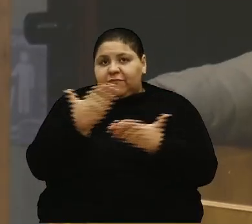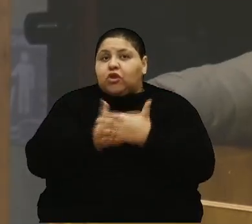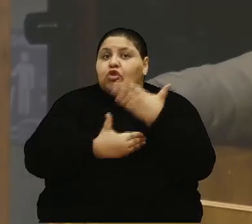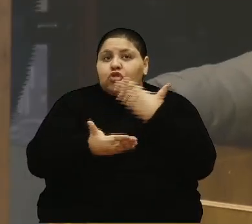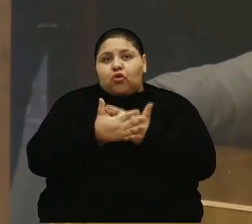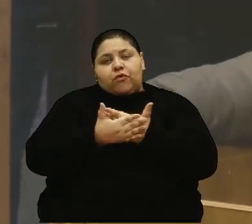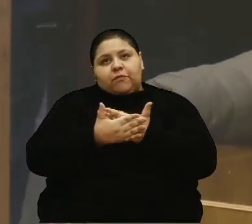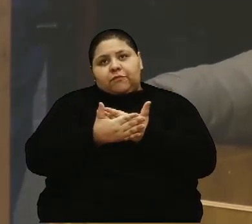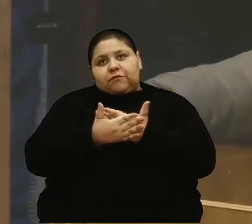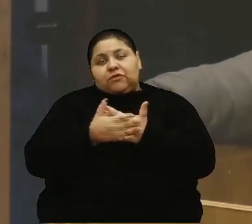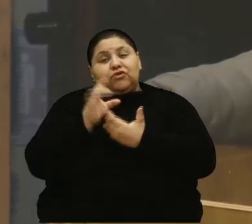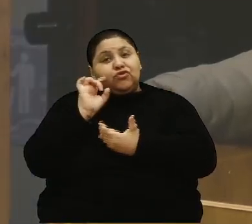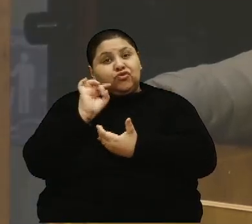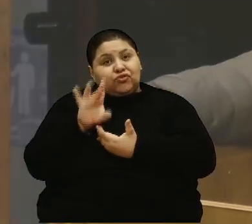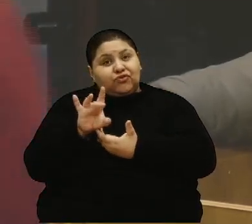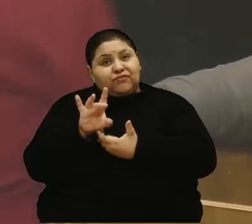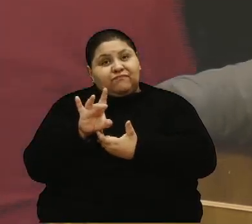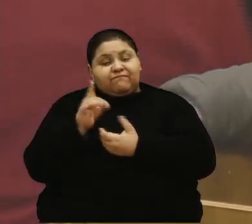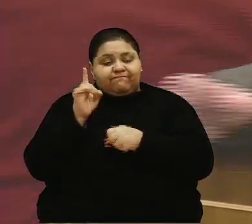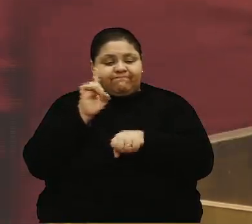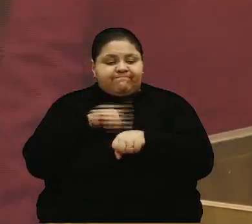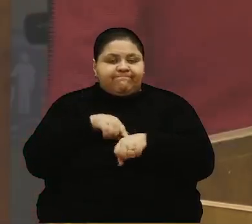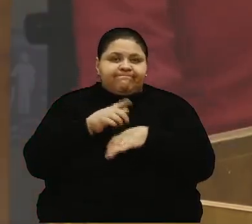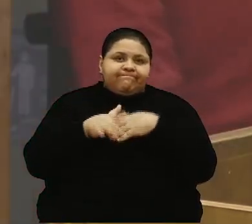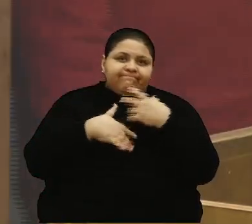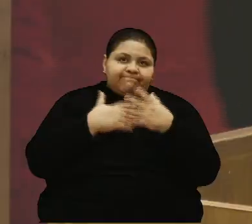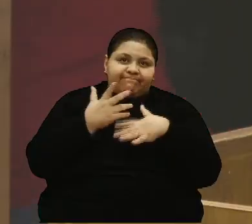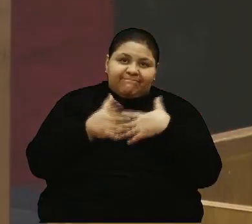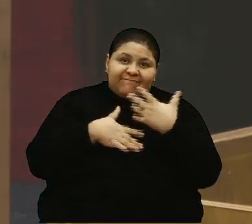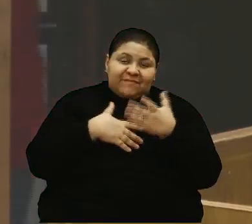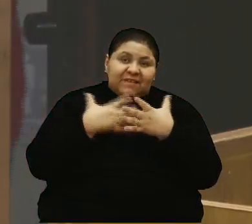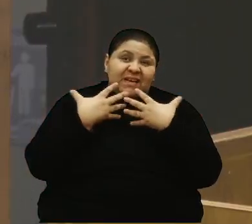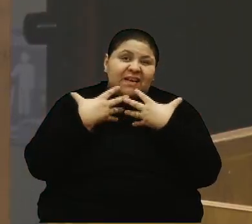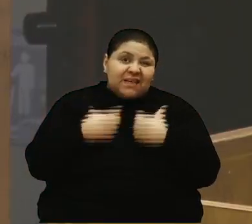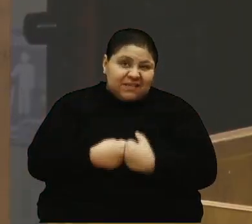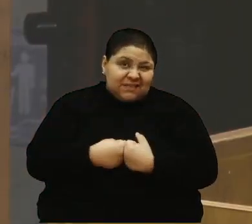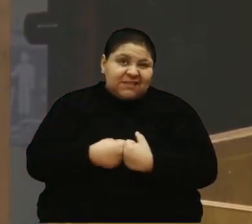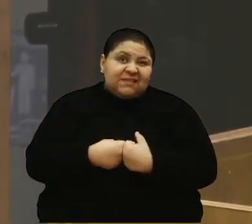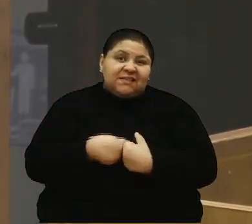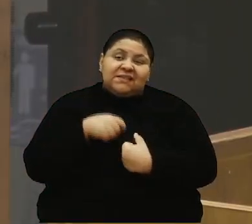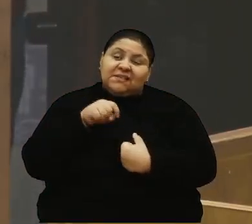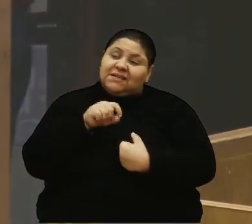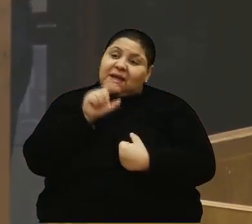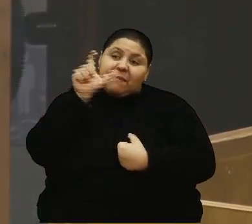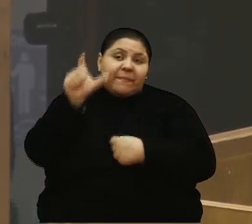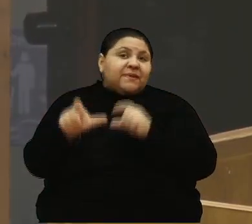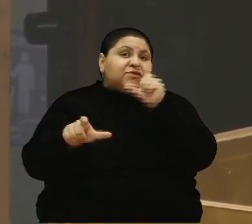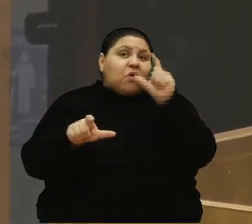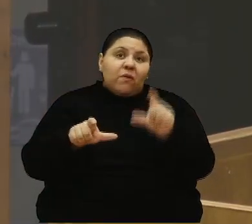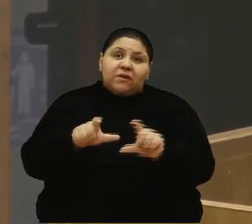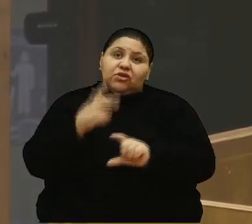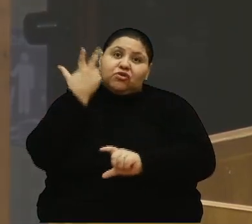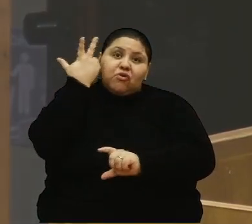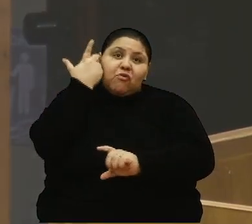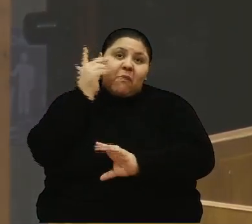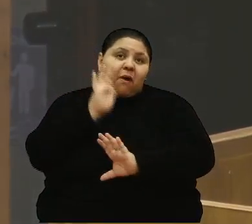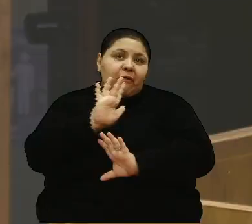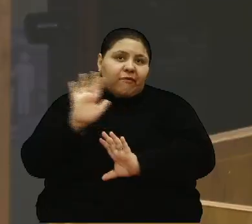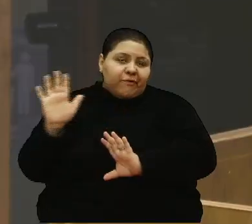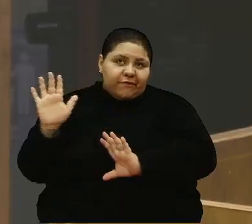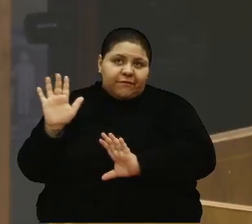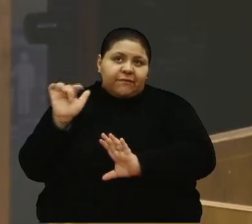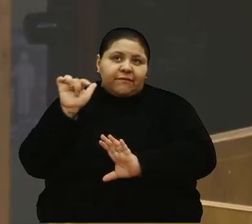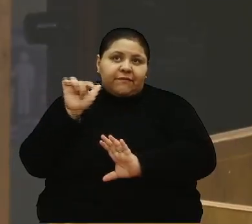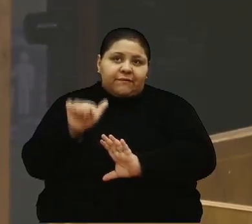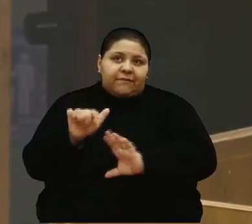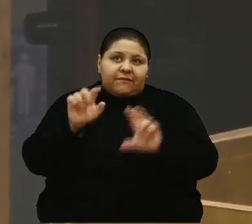mundo. Só que assim, uma hora desgasta, e são seres humanos. E aí entra